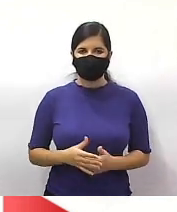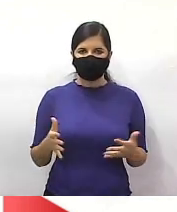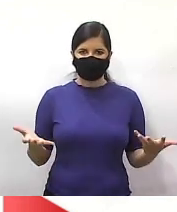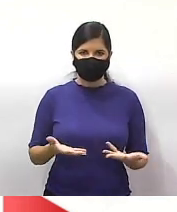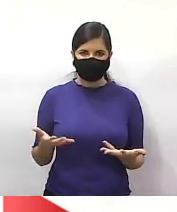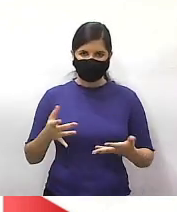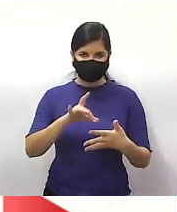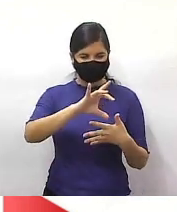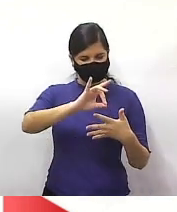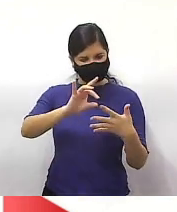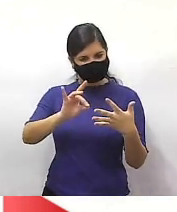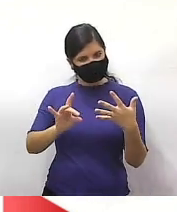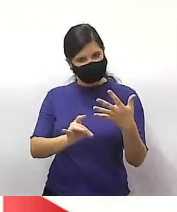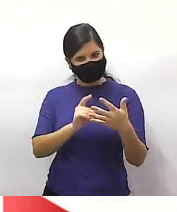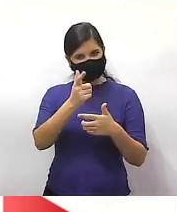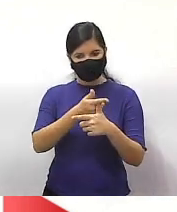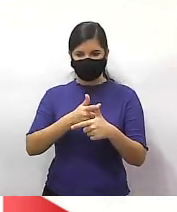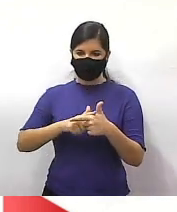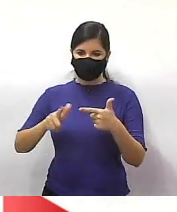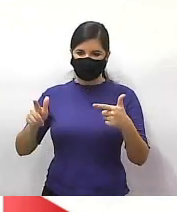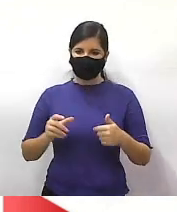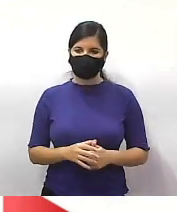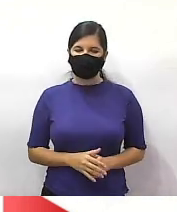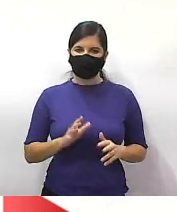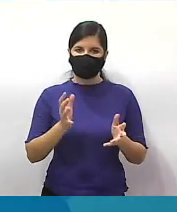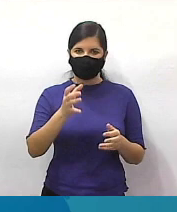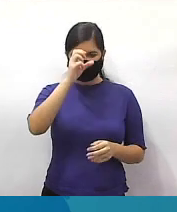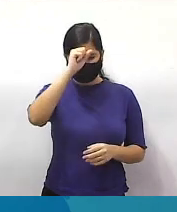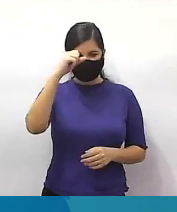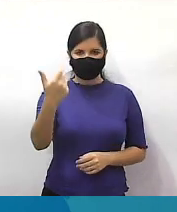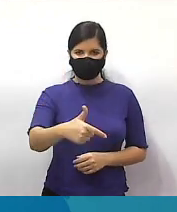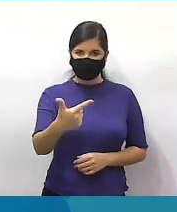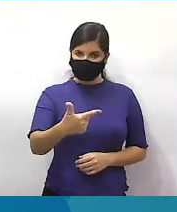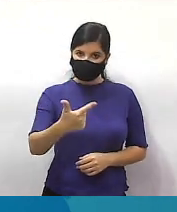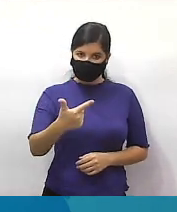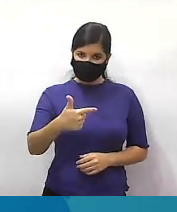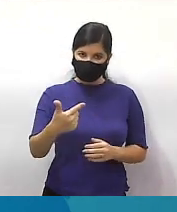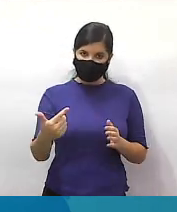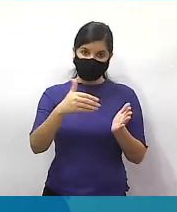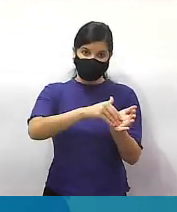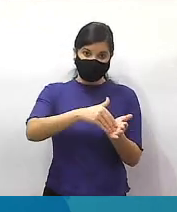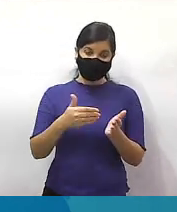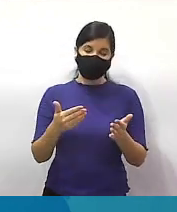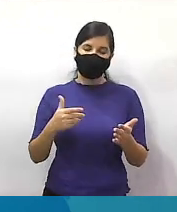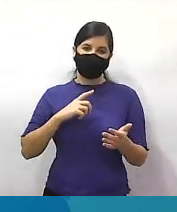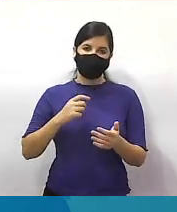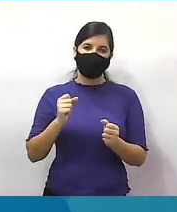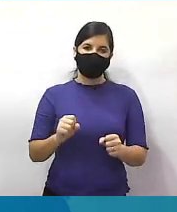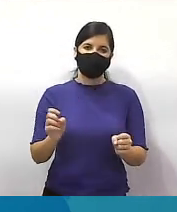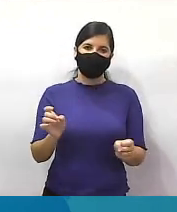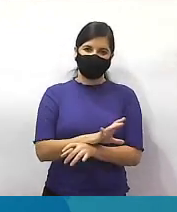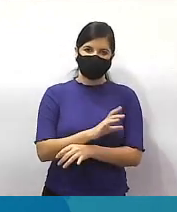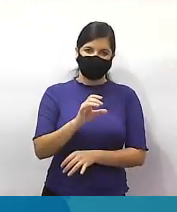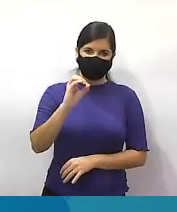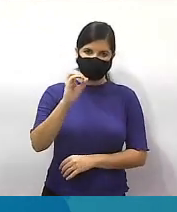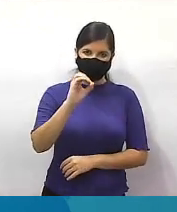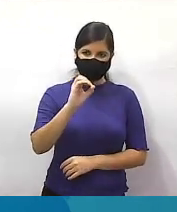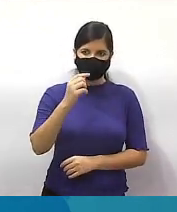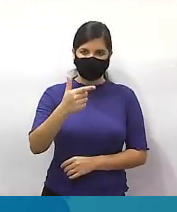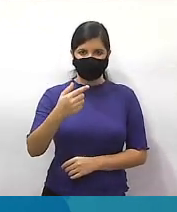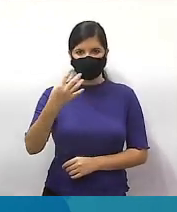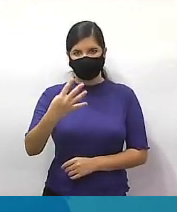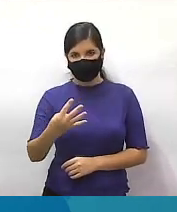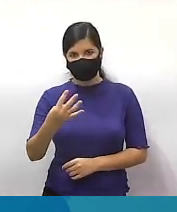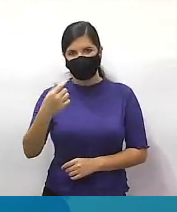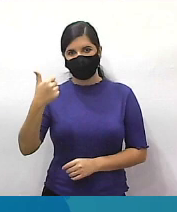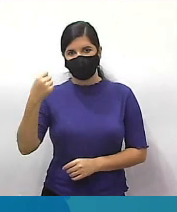outro critério de divisibilidade. Já vimos o 2, que o último algarismo pode ser terminado em 0, 2,